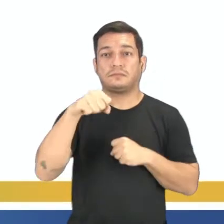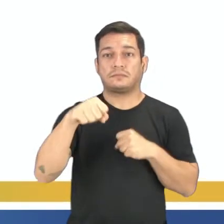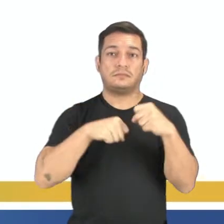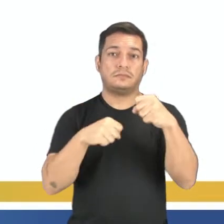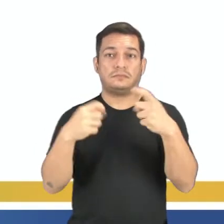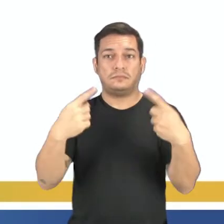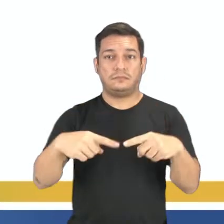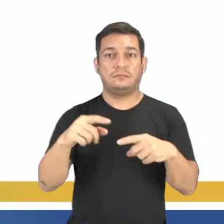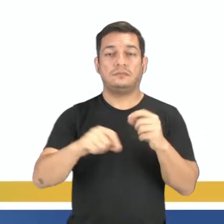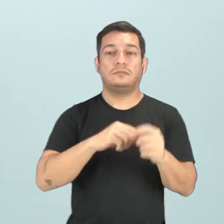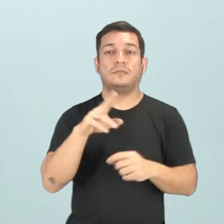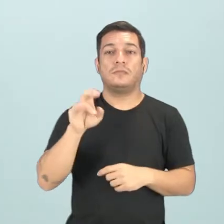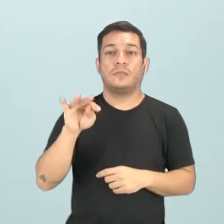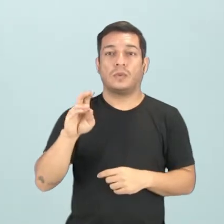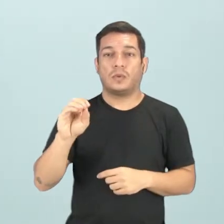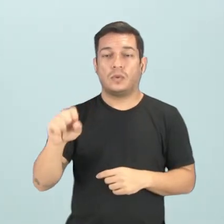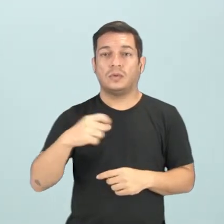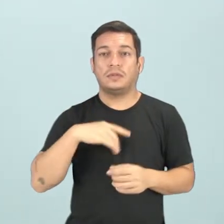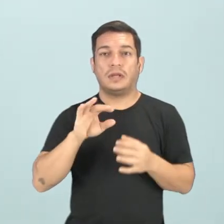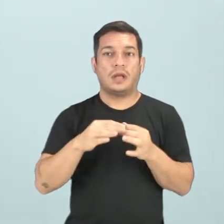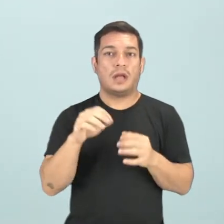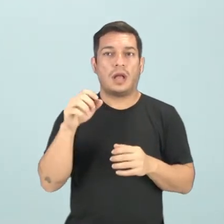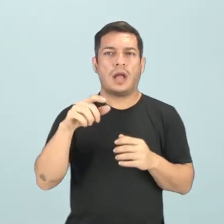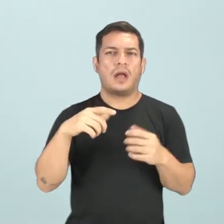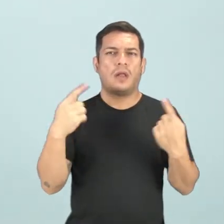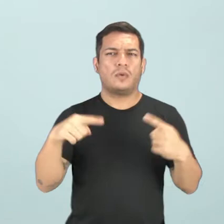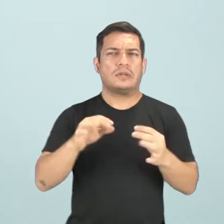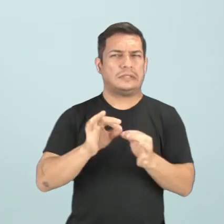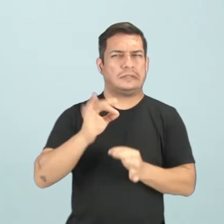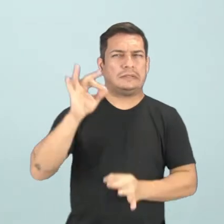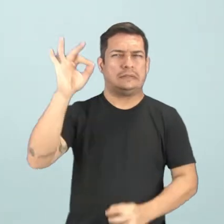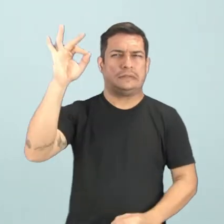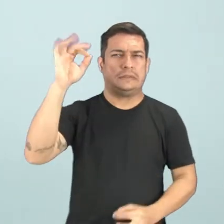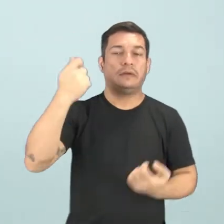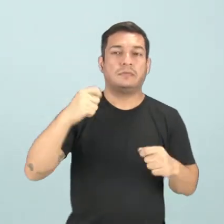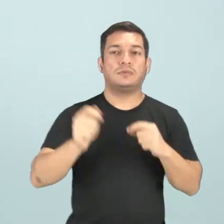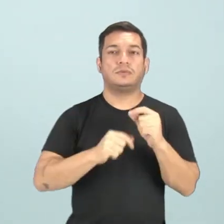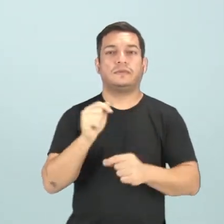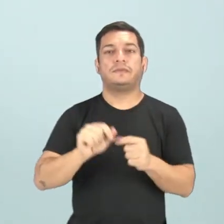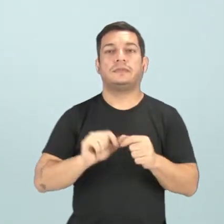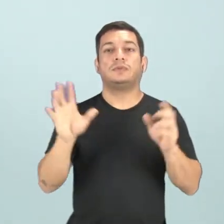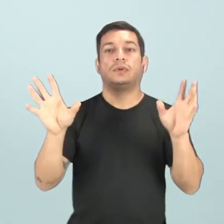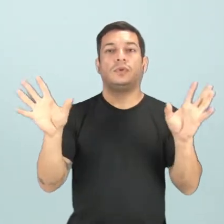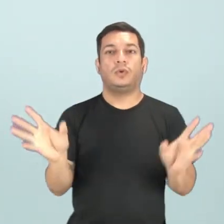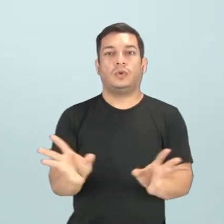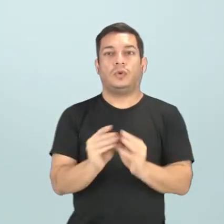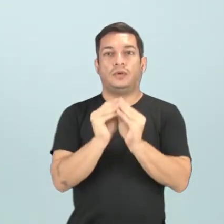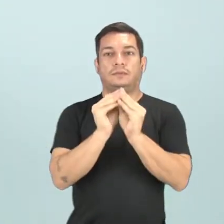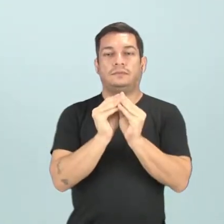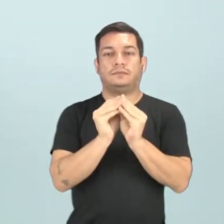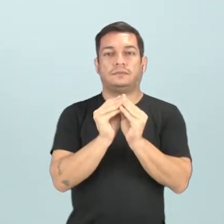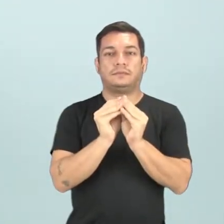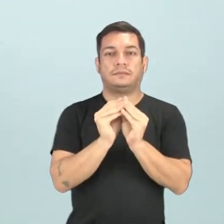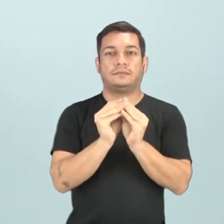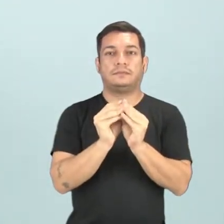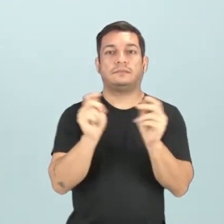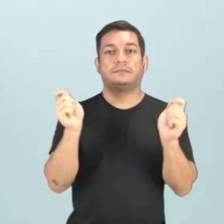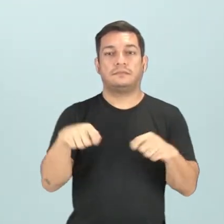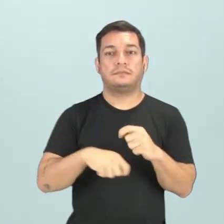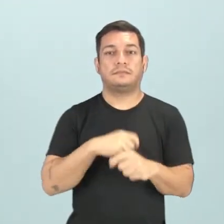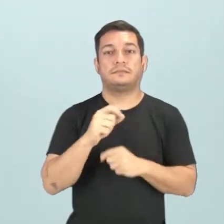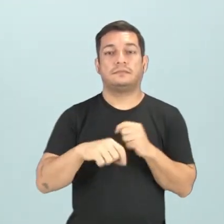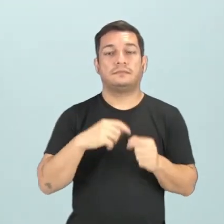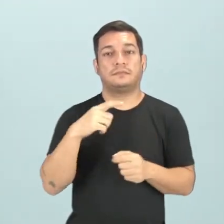né? Pontos, quer dizer que aquela luta foi extensa, longa e precisou fazer uma contagem, uma somatória para